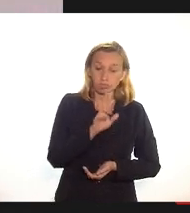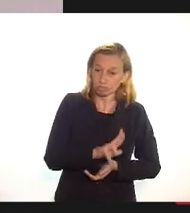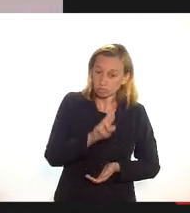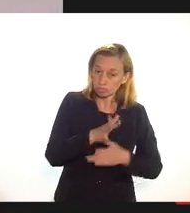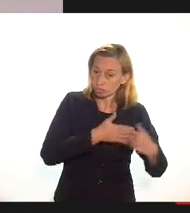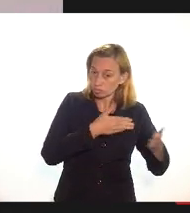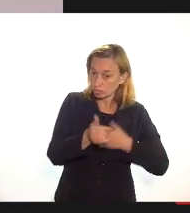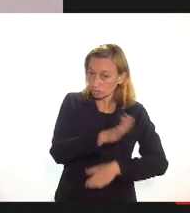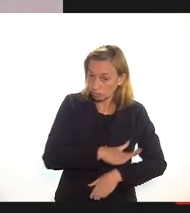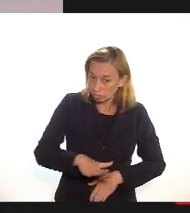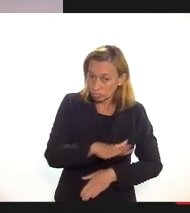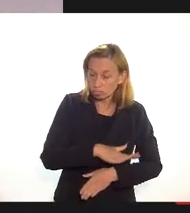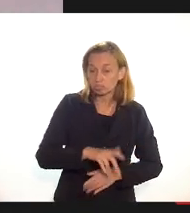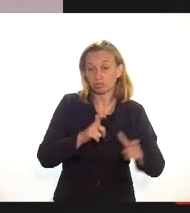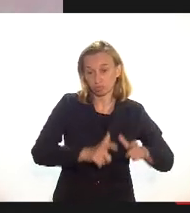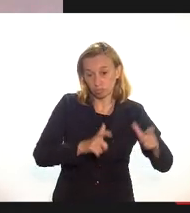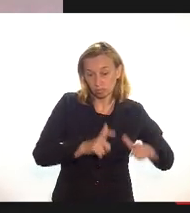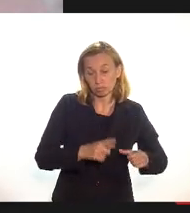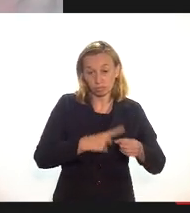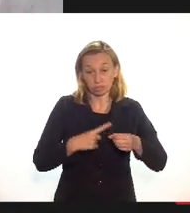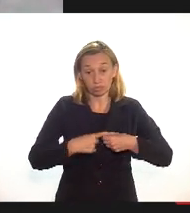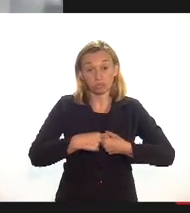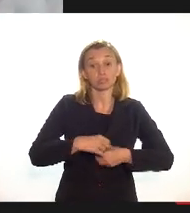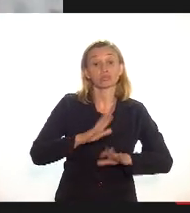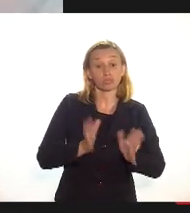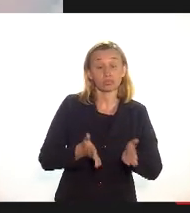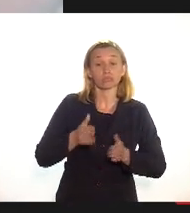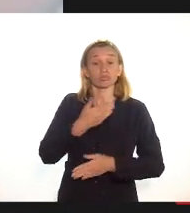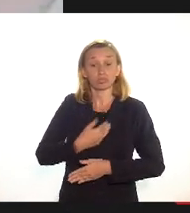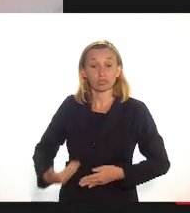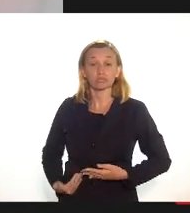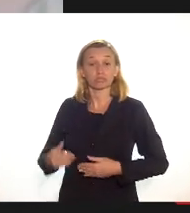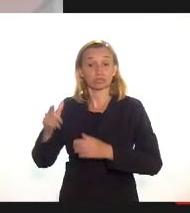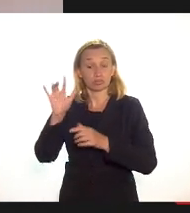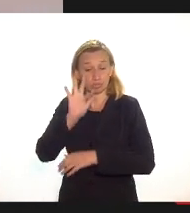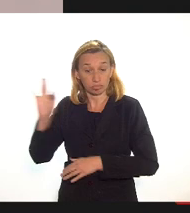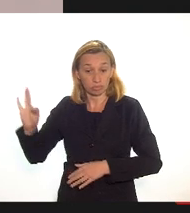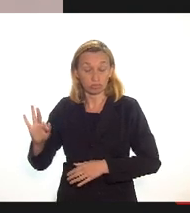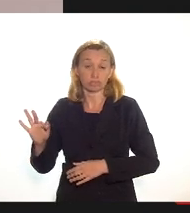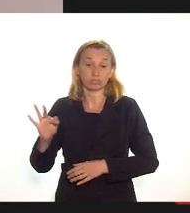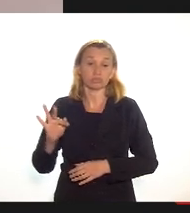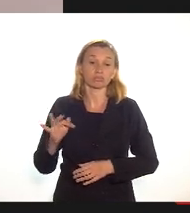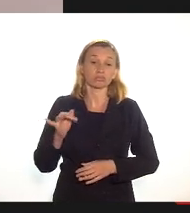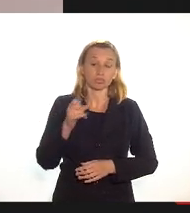qualquer espaço do município. No caso do governo federal, os hospitais